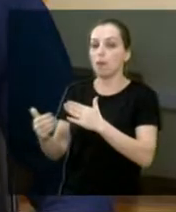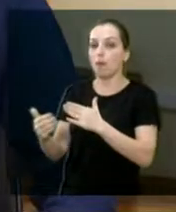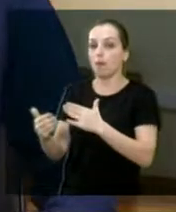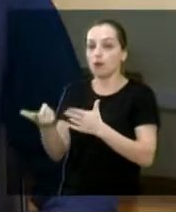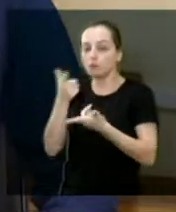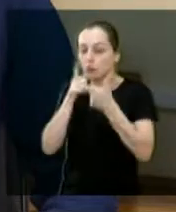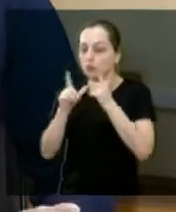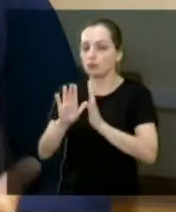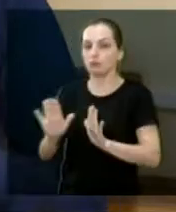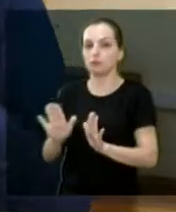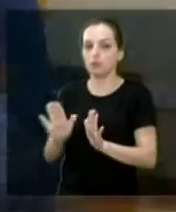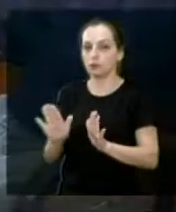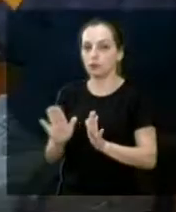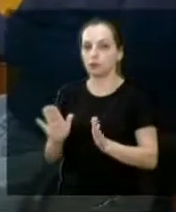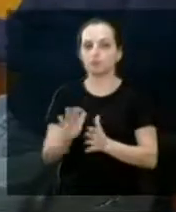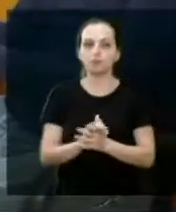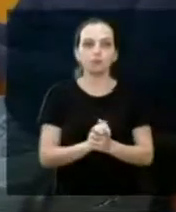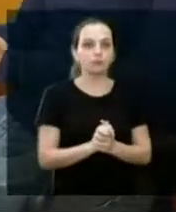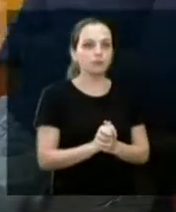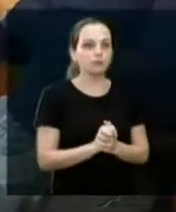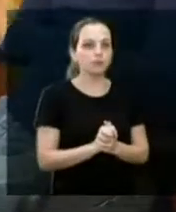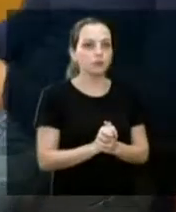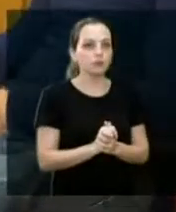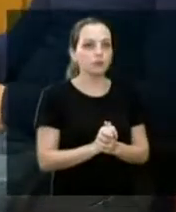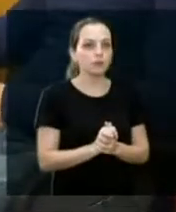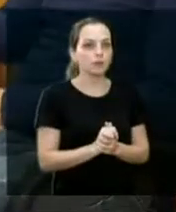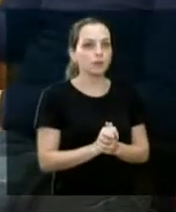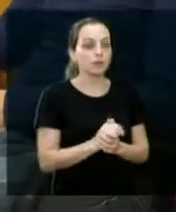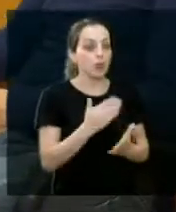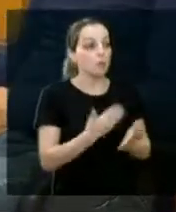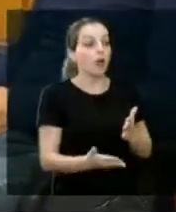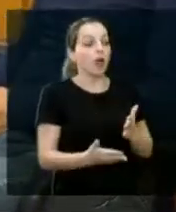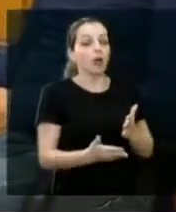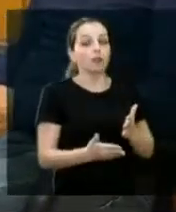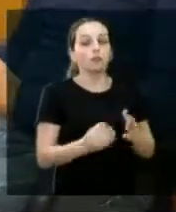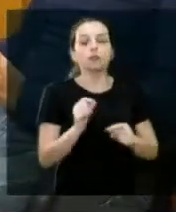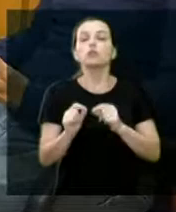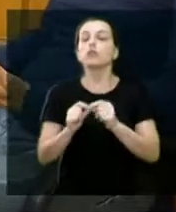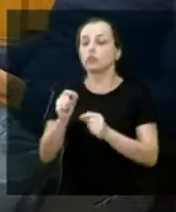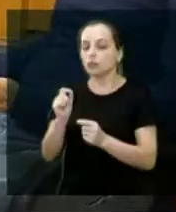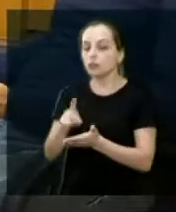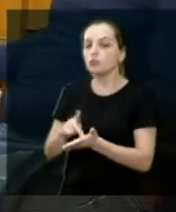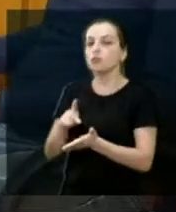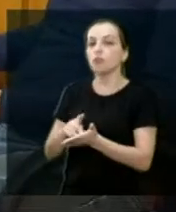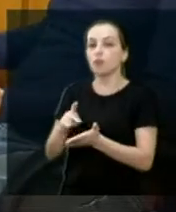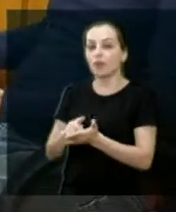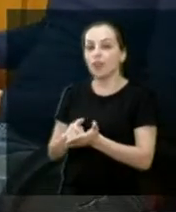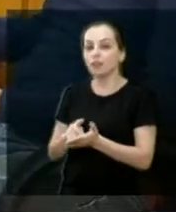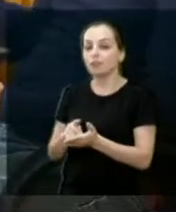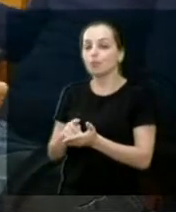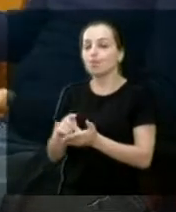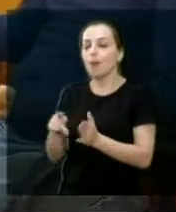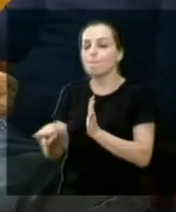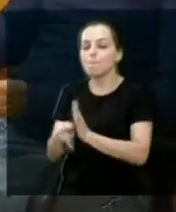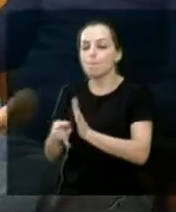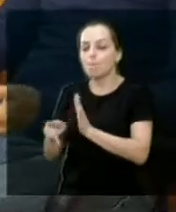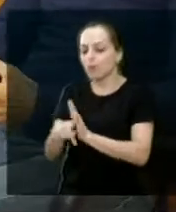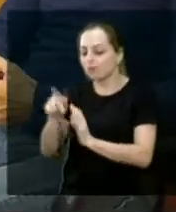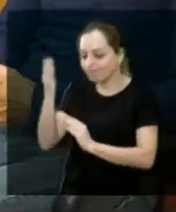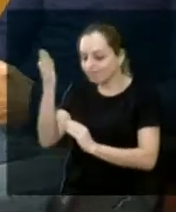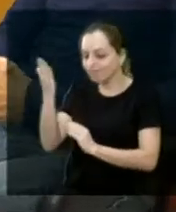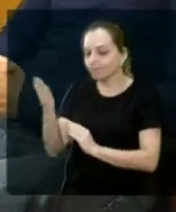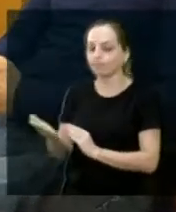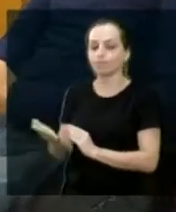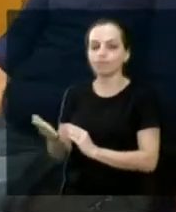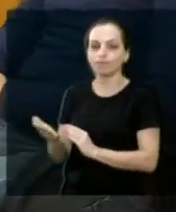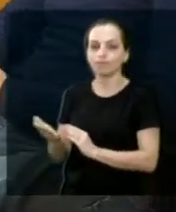sozinho. Porque o cara veio no ritmo, né? Veio no ritmo daquela quebrada. Ele quebrou todo o ritmo, mas era dele. E o Zé Roberto, acho que não tinha